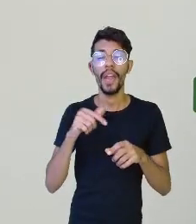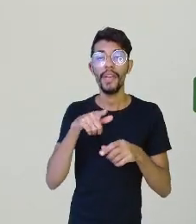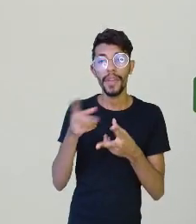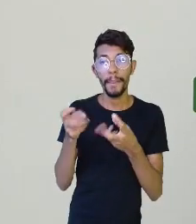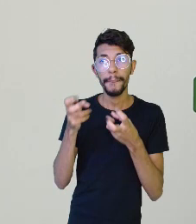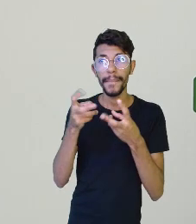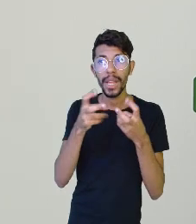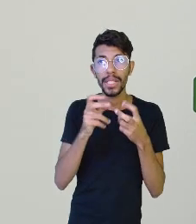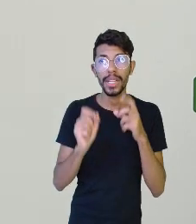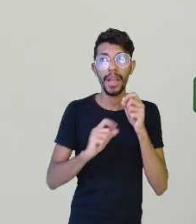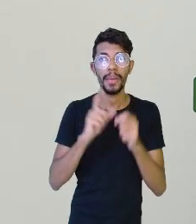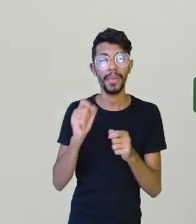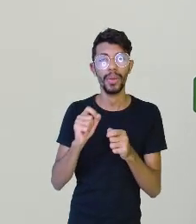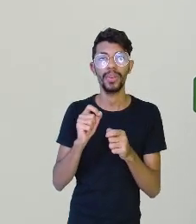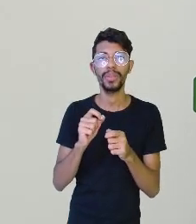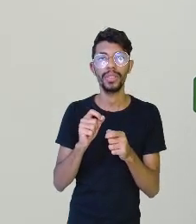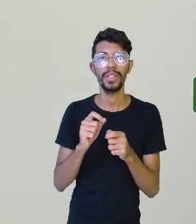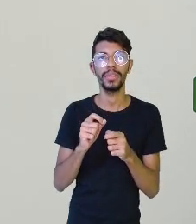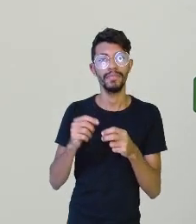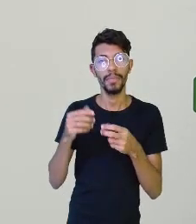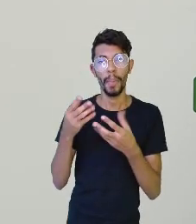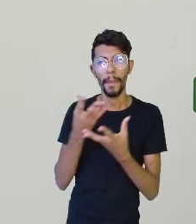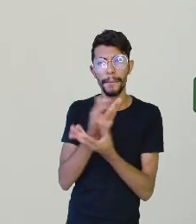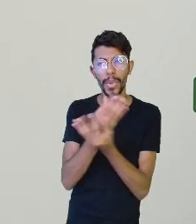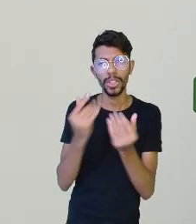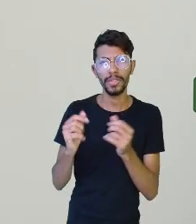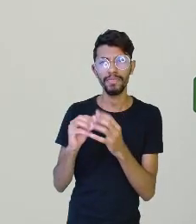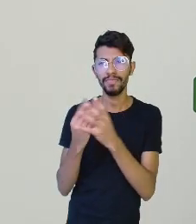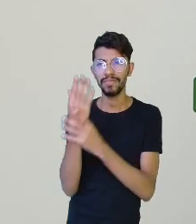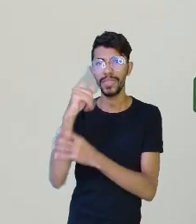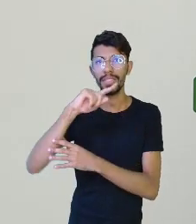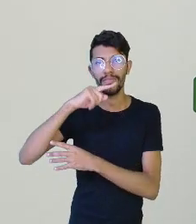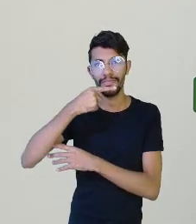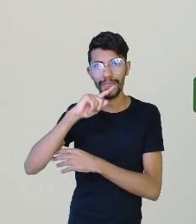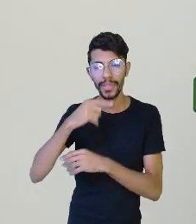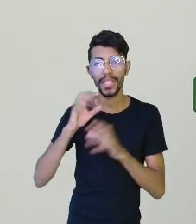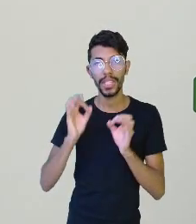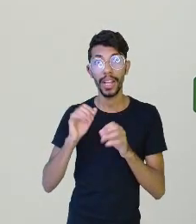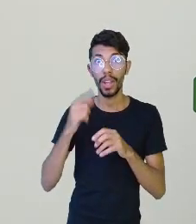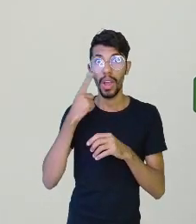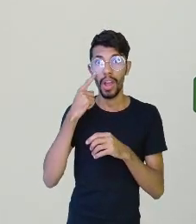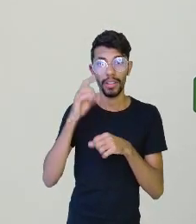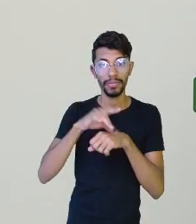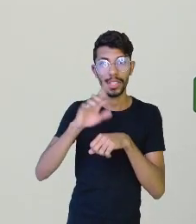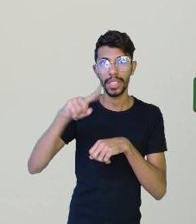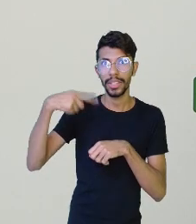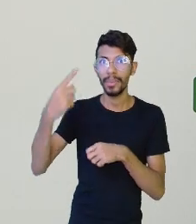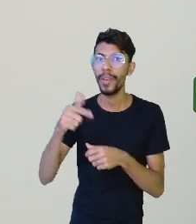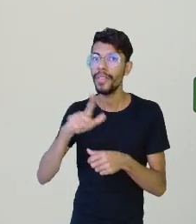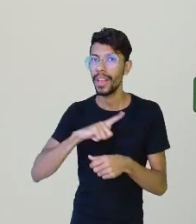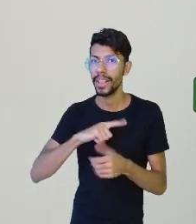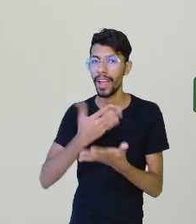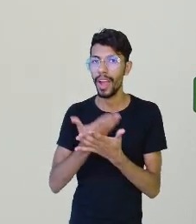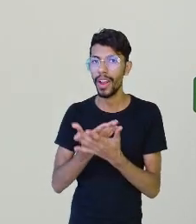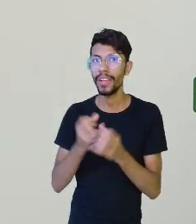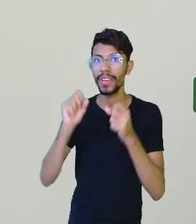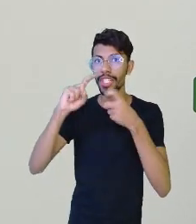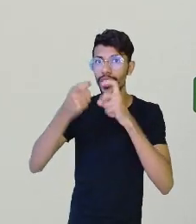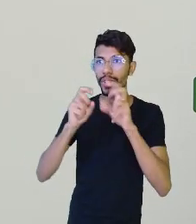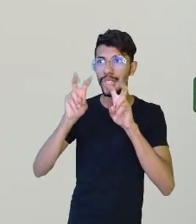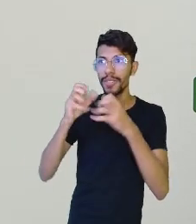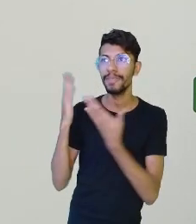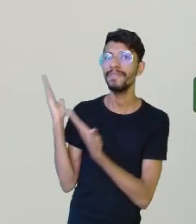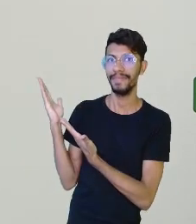ter uma aula que vai aprofundar muito mais sobre isso. Então, não sai daí, tá certo? Vamos continuar.